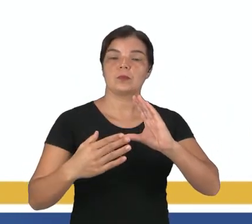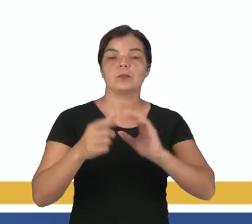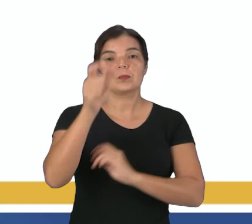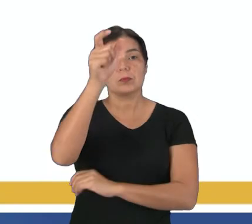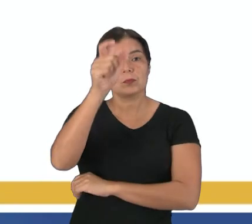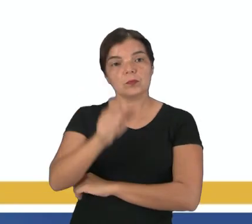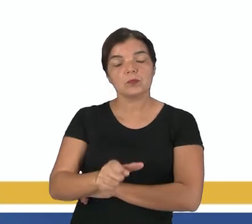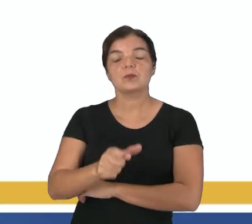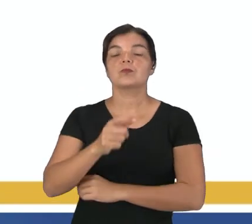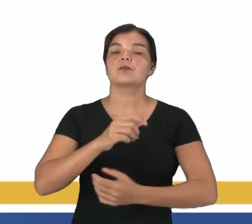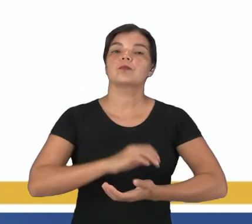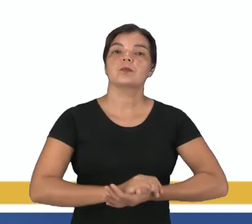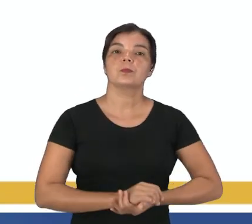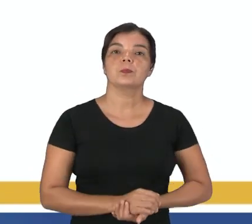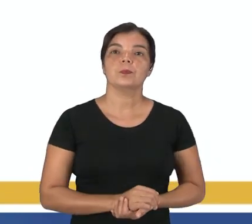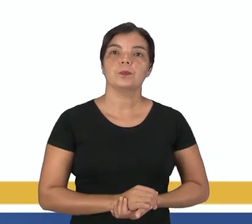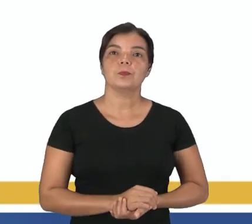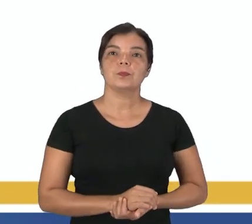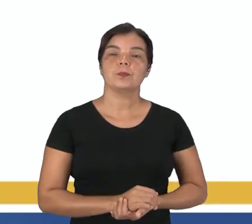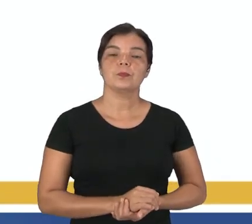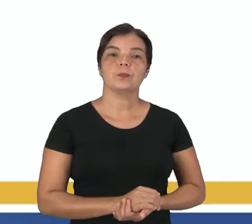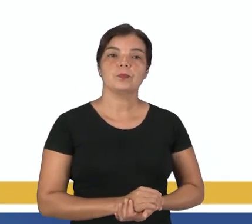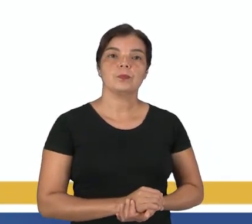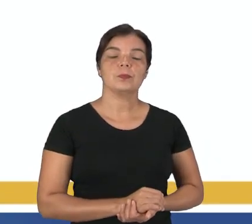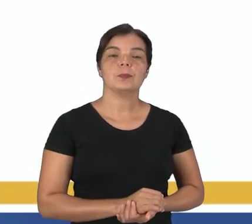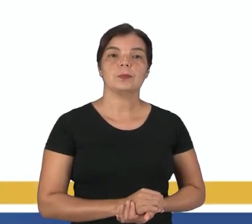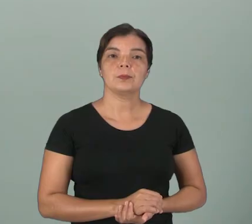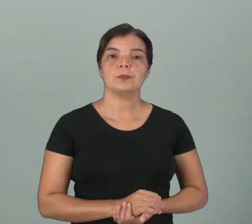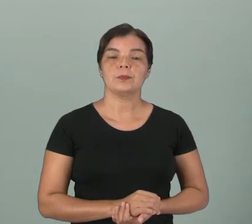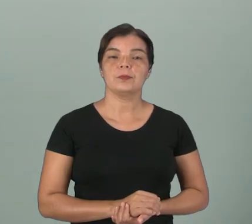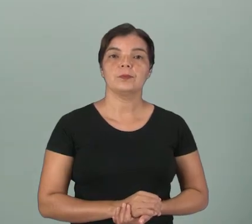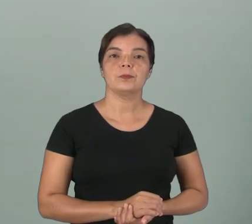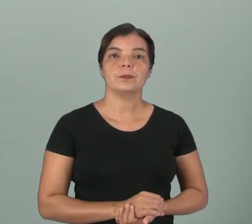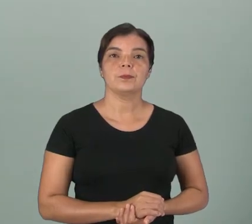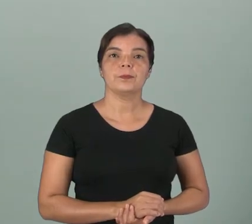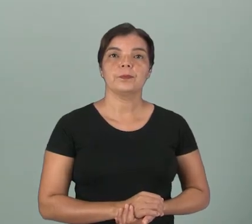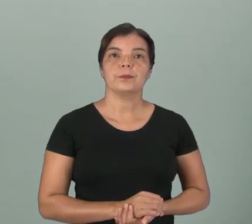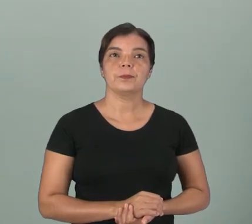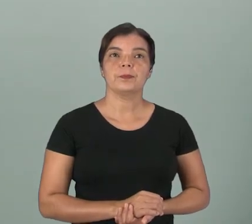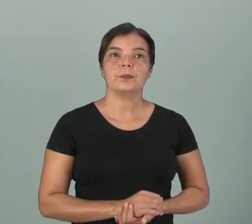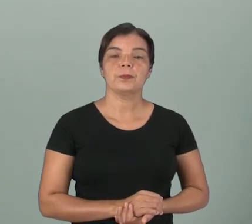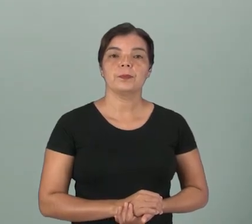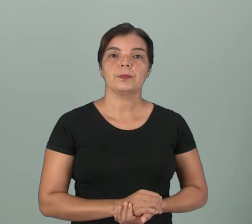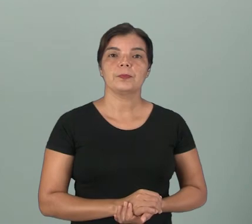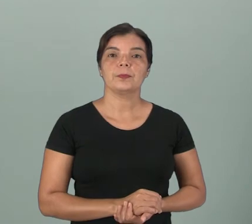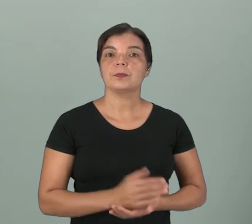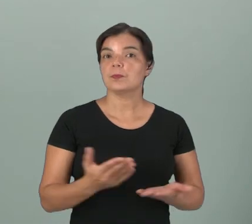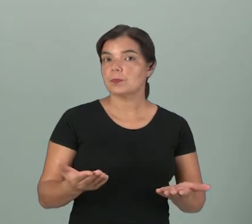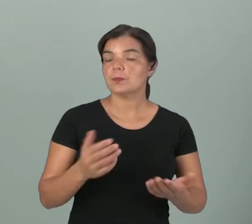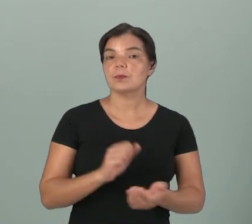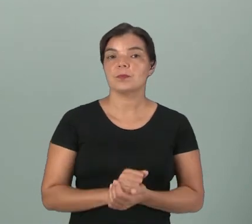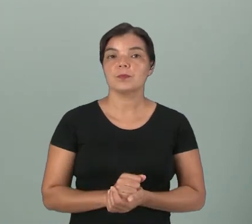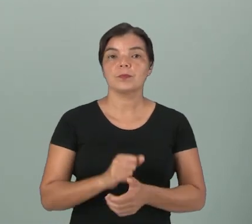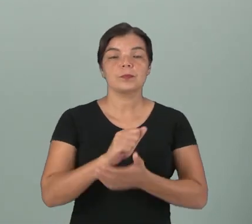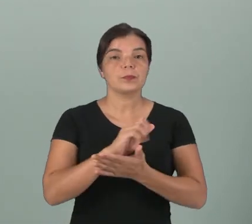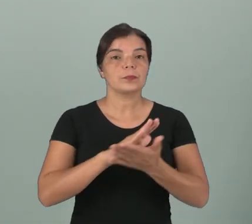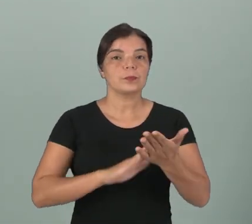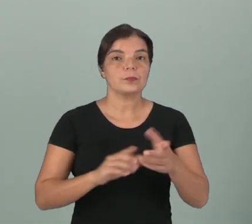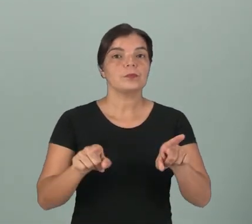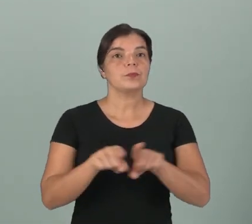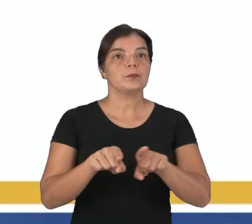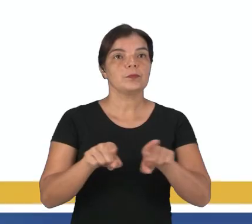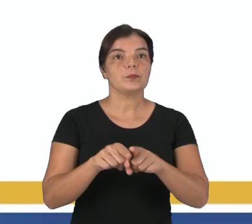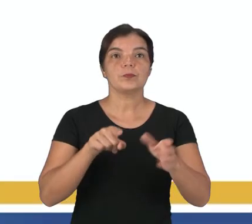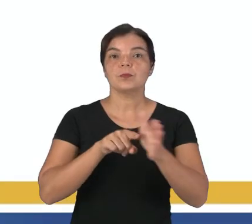é responsável por caracterizar os seres vivos é bom no nosso